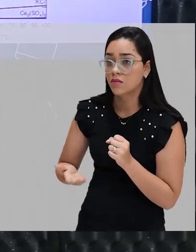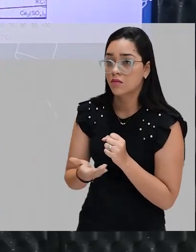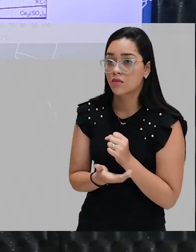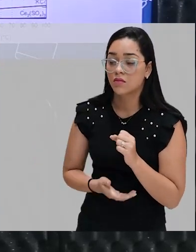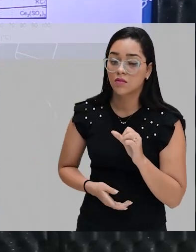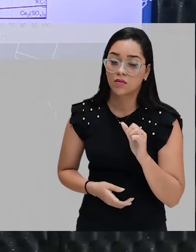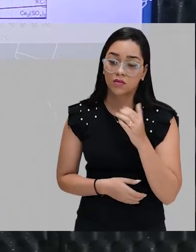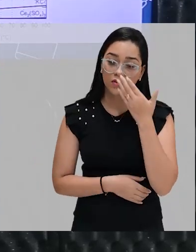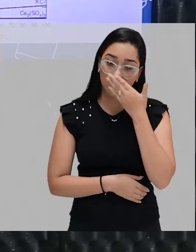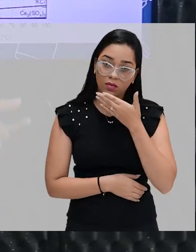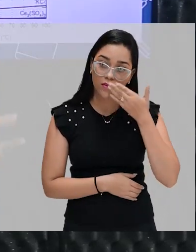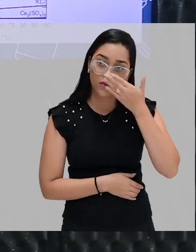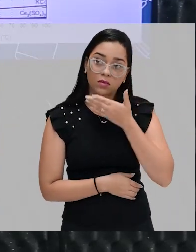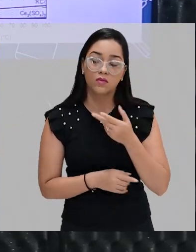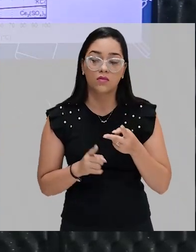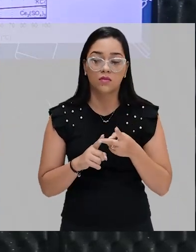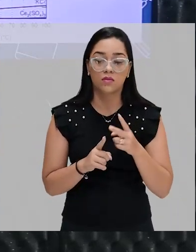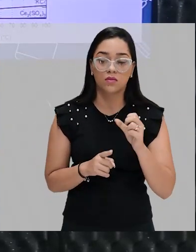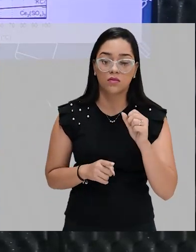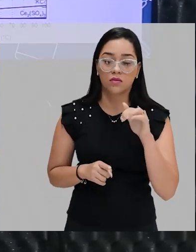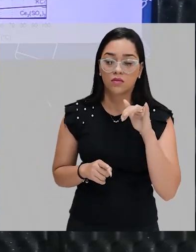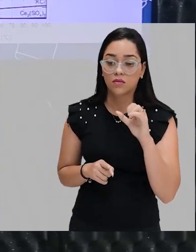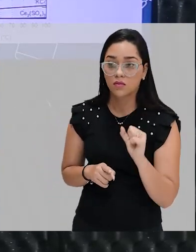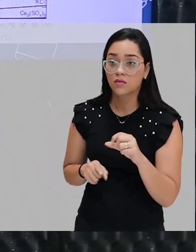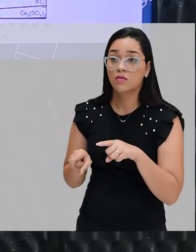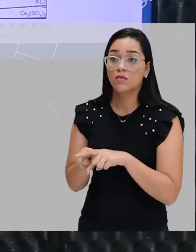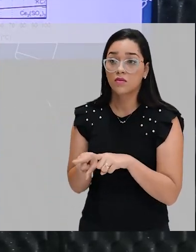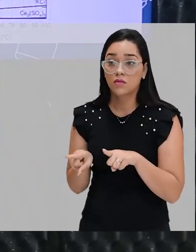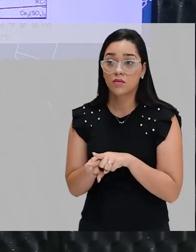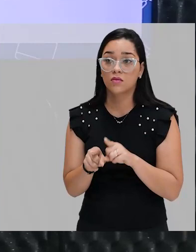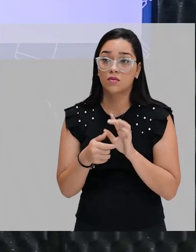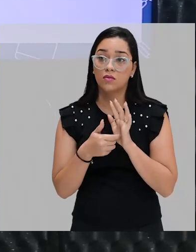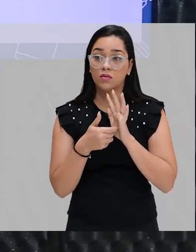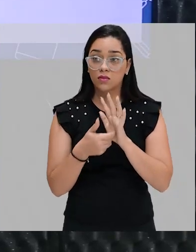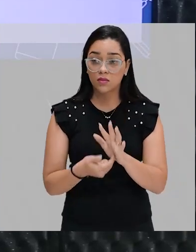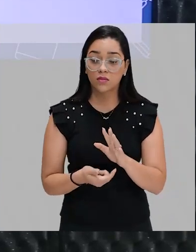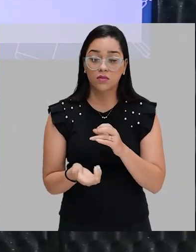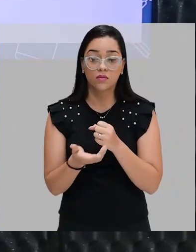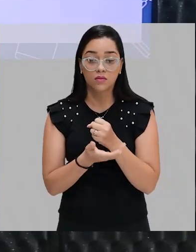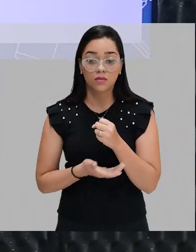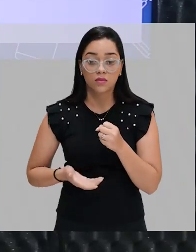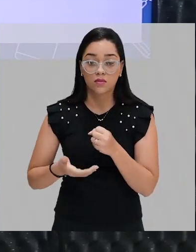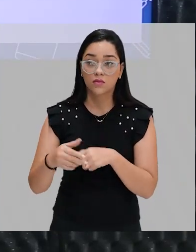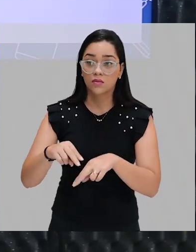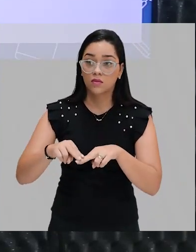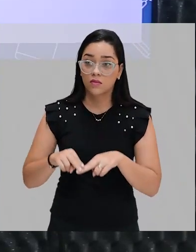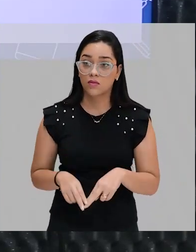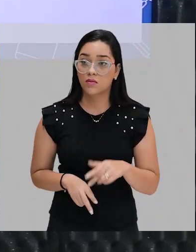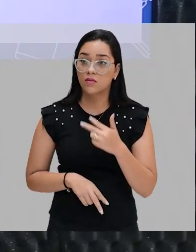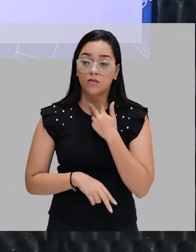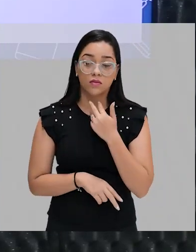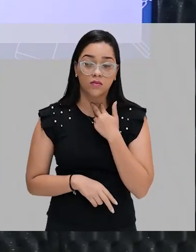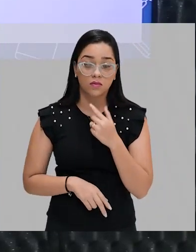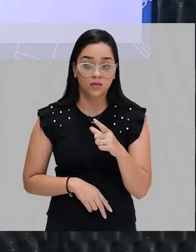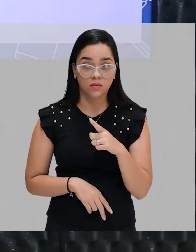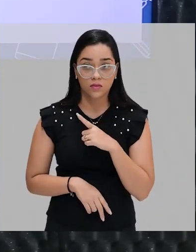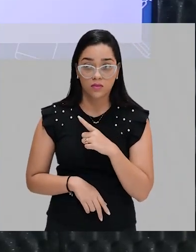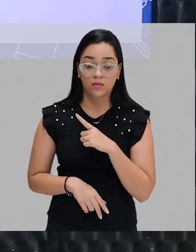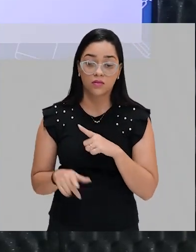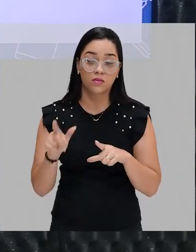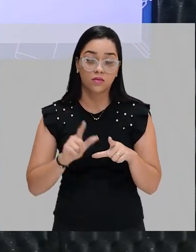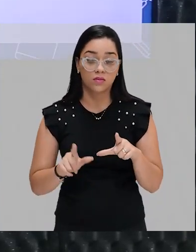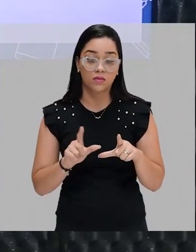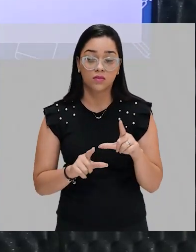um açúcar, está aparecendo sais, mas também está aparecendo uma base. Então, por isso, não pode ser a alternativa